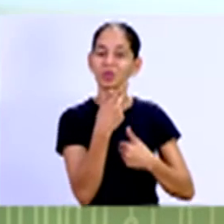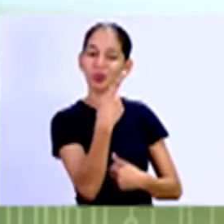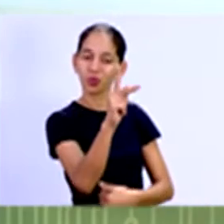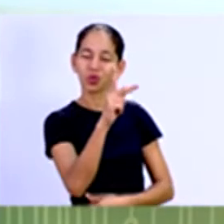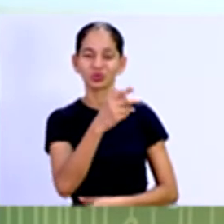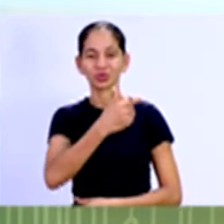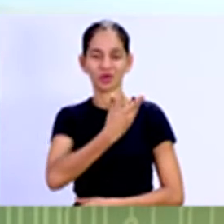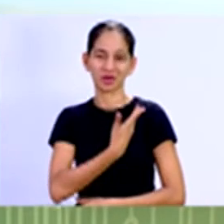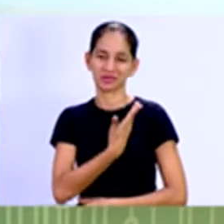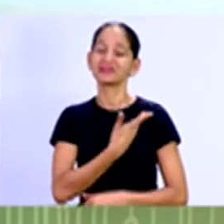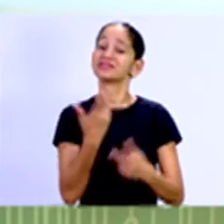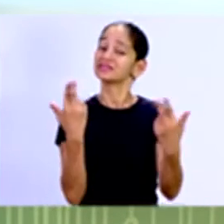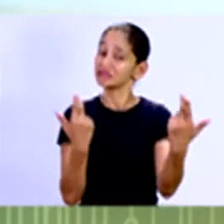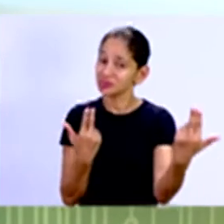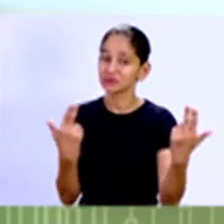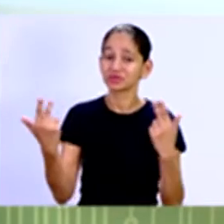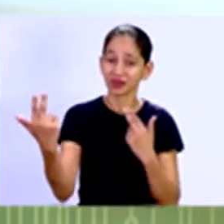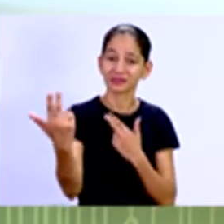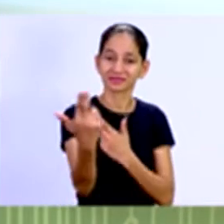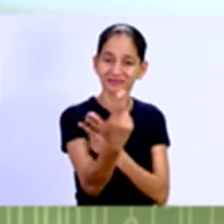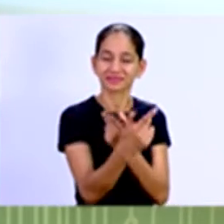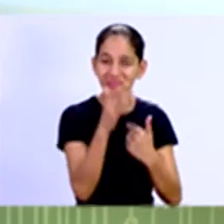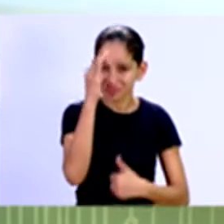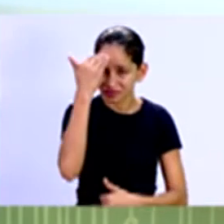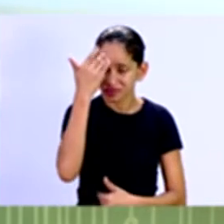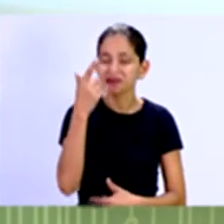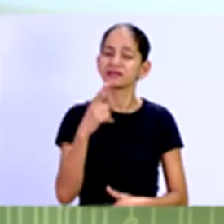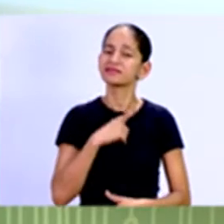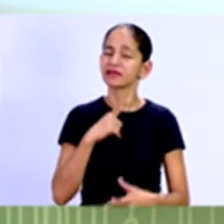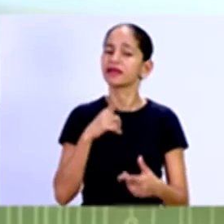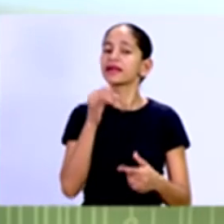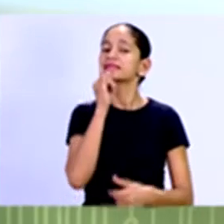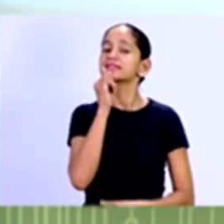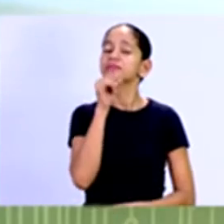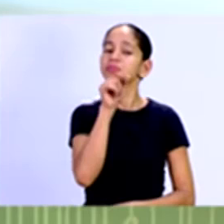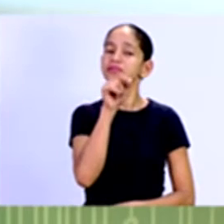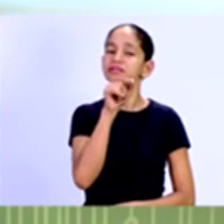aos outros, né? Existe aí